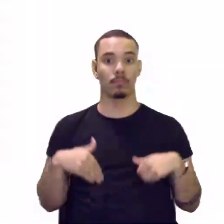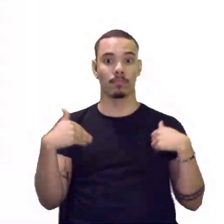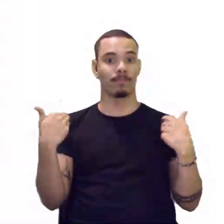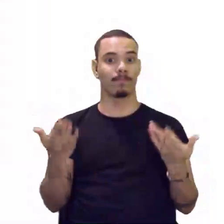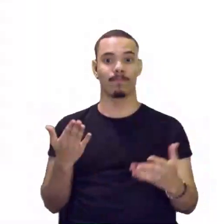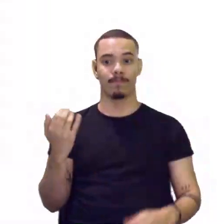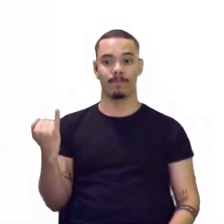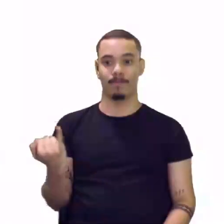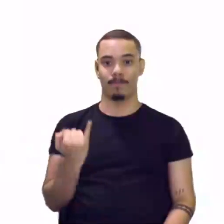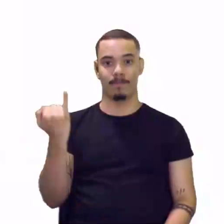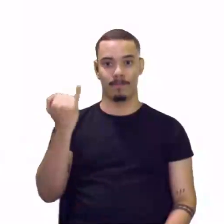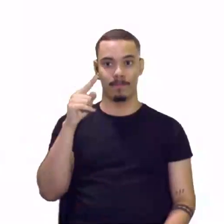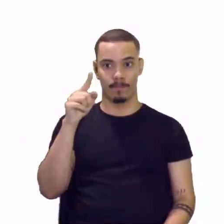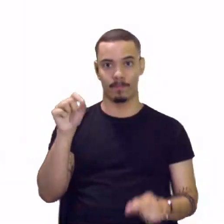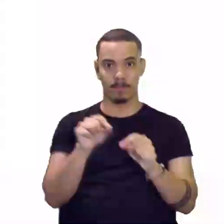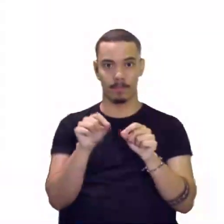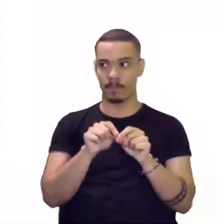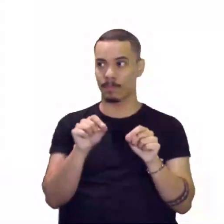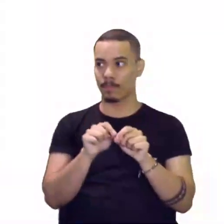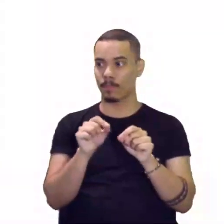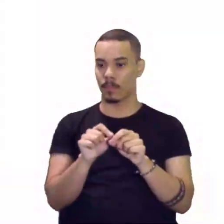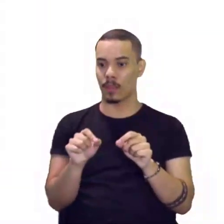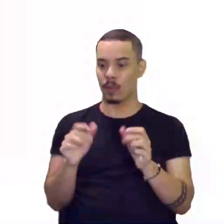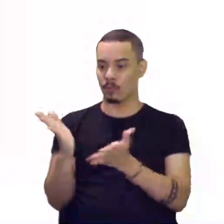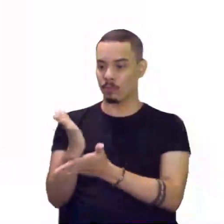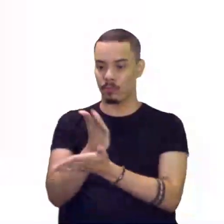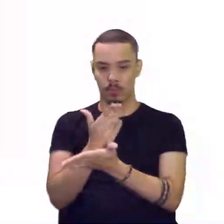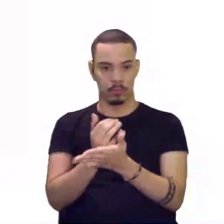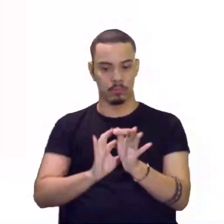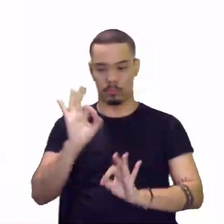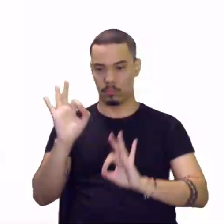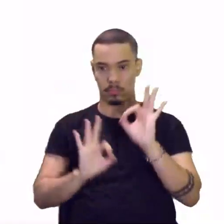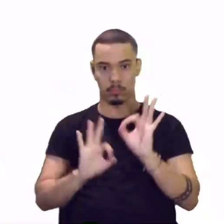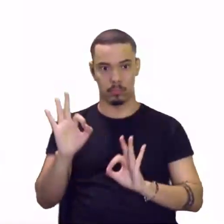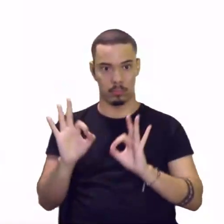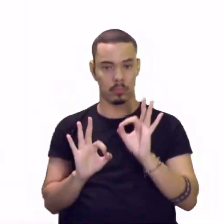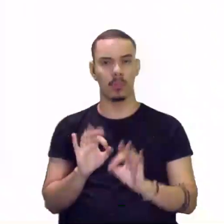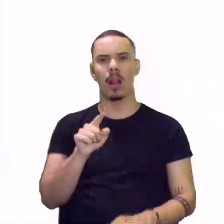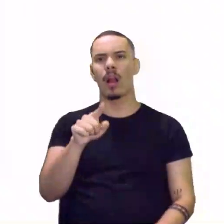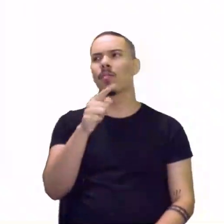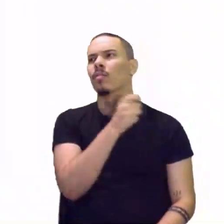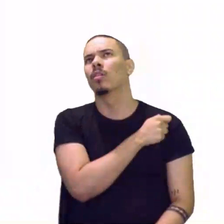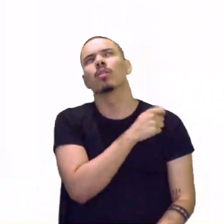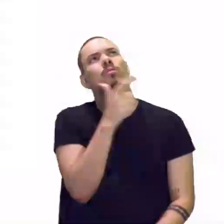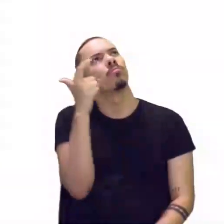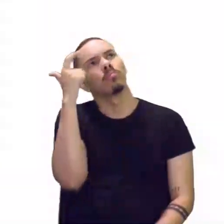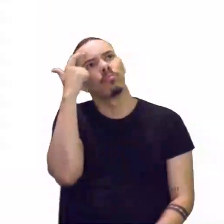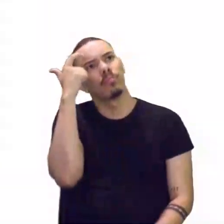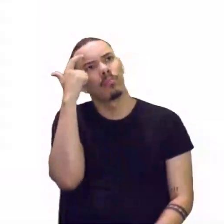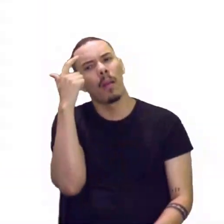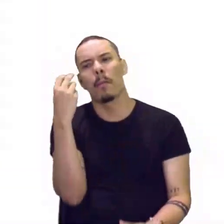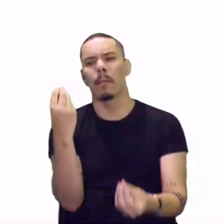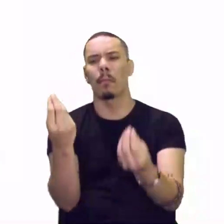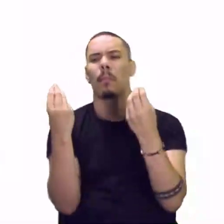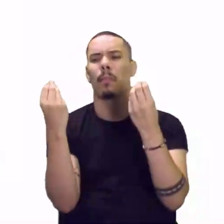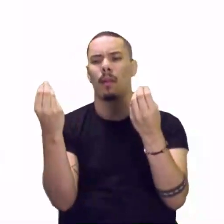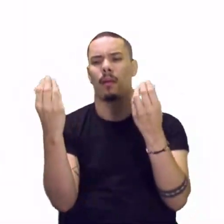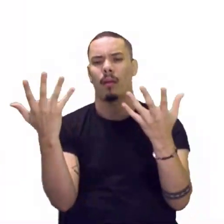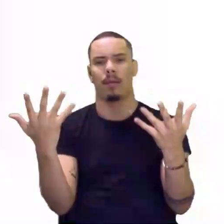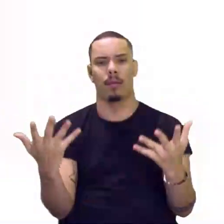Qual a importância de regionalizar? Aí o nosso querido aluno pode... professor, para que